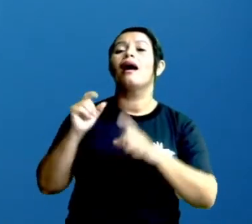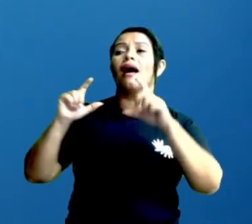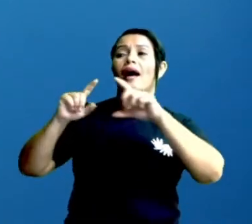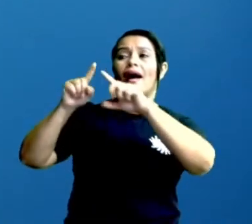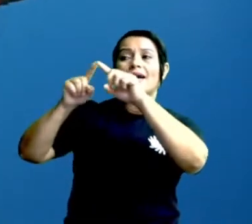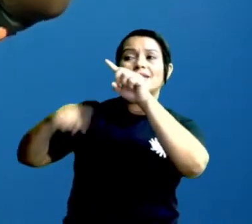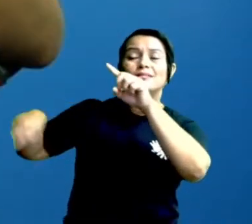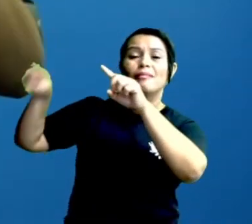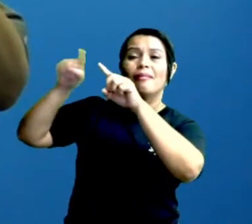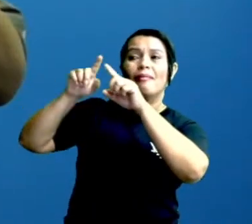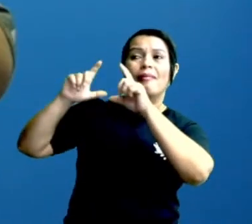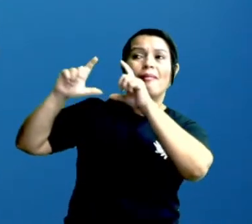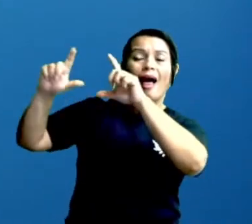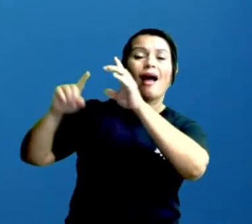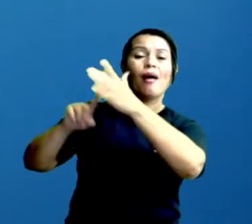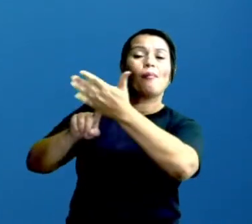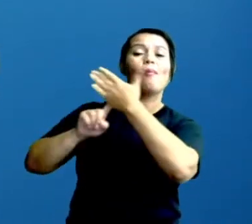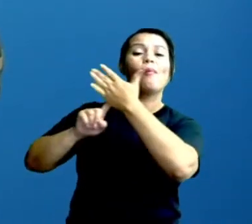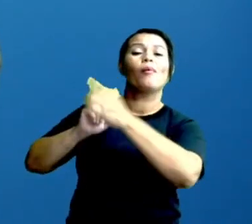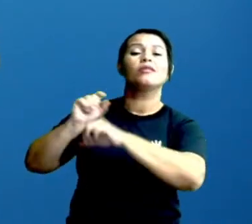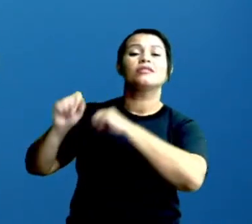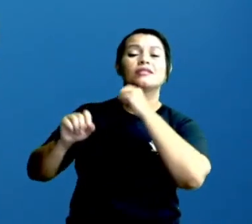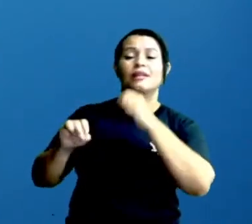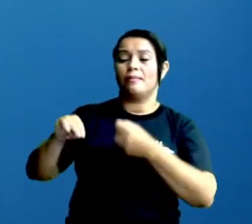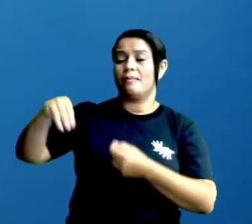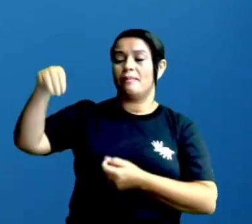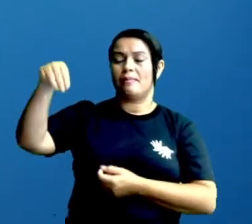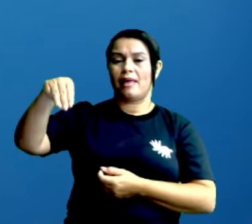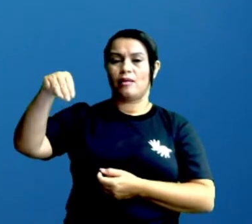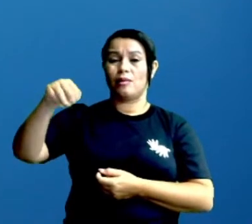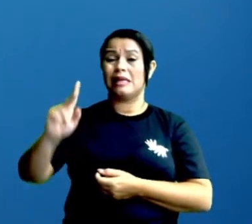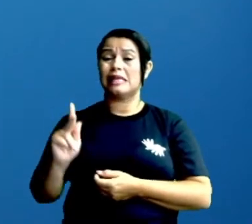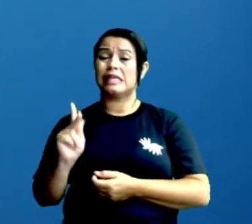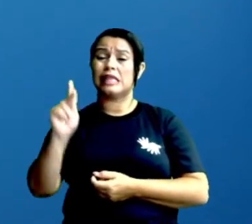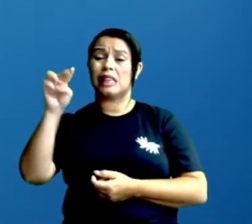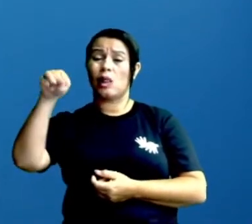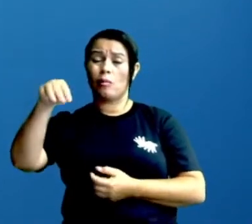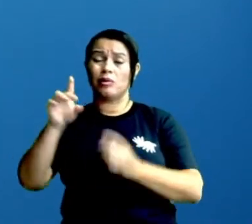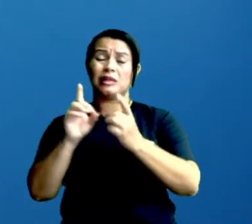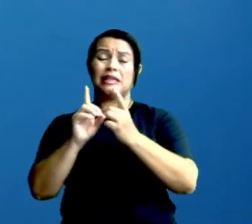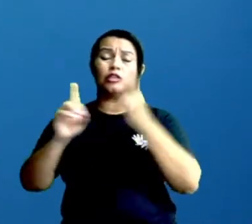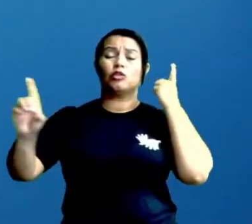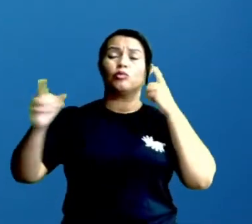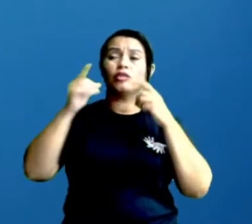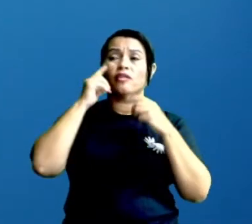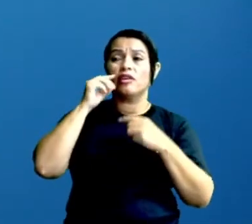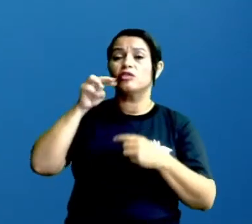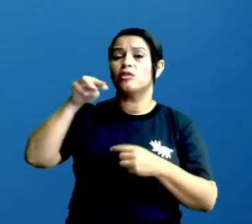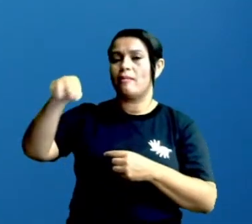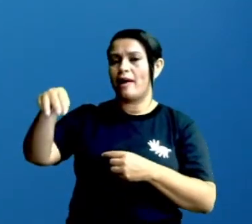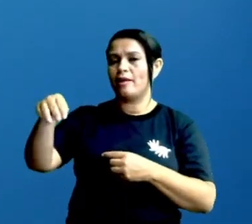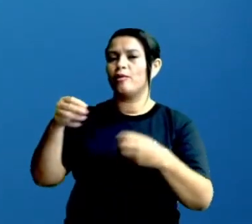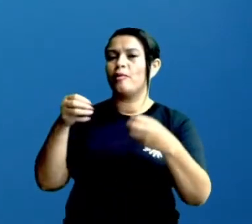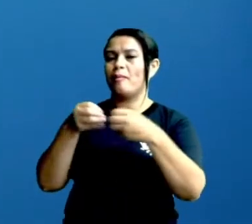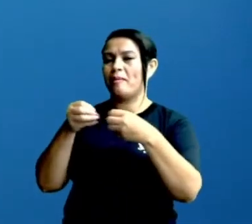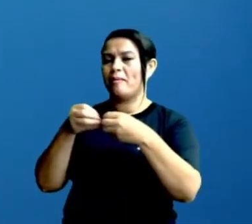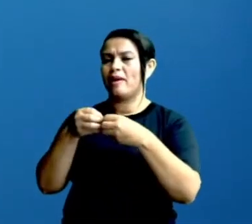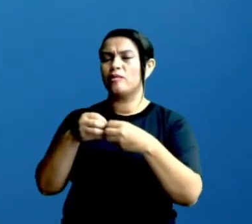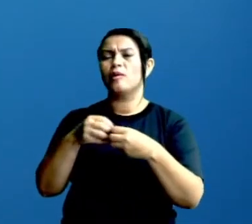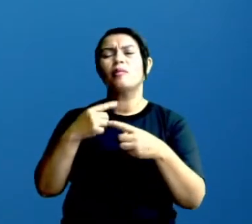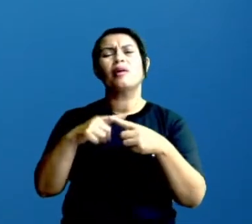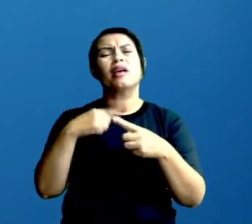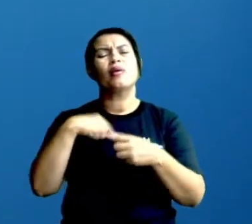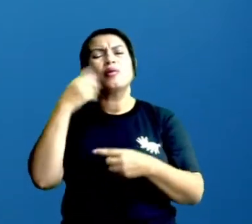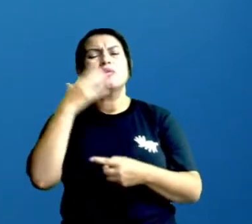vai observar que a placa está o que lá? Em metros. Ô professora, e por que eu nunca vejo uma placa quando eu estou bem perto do meu